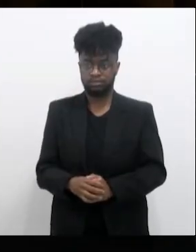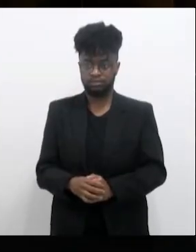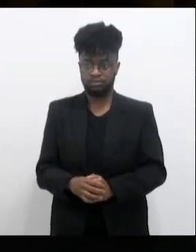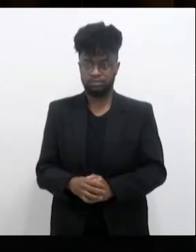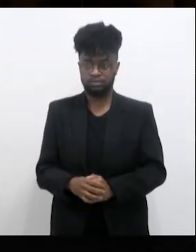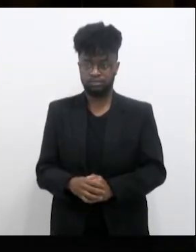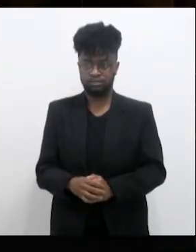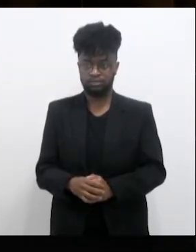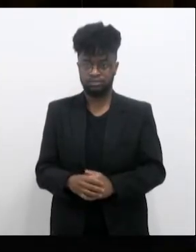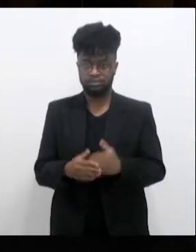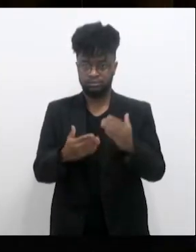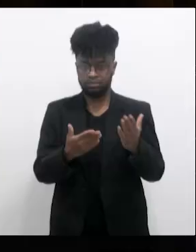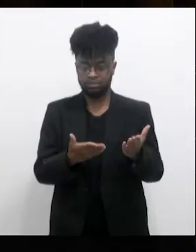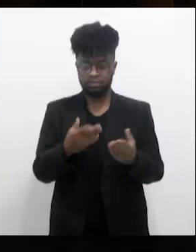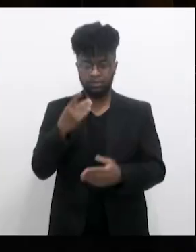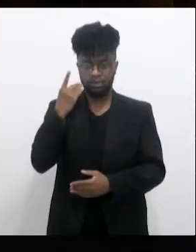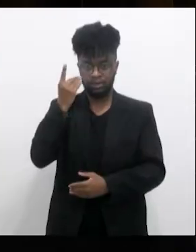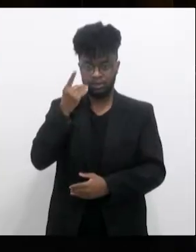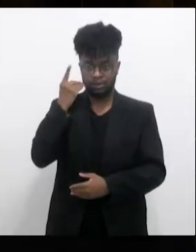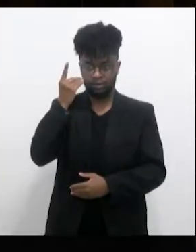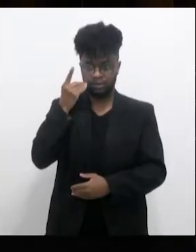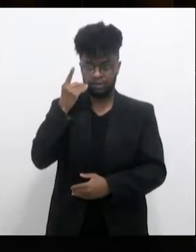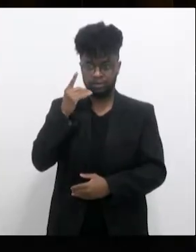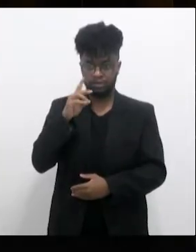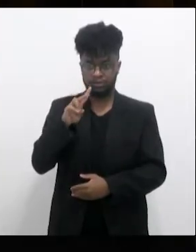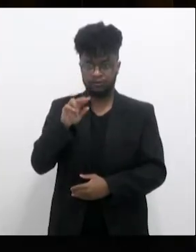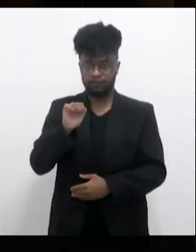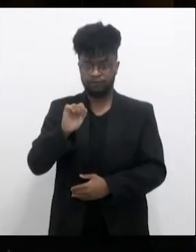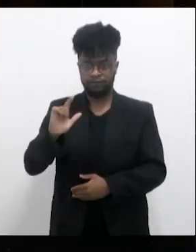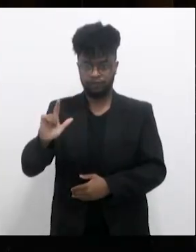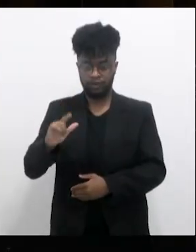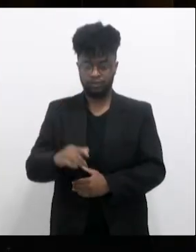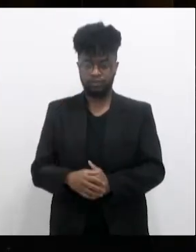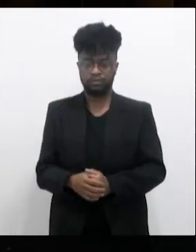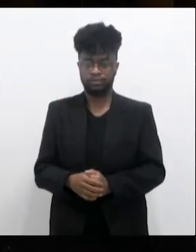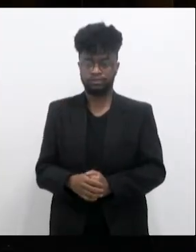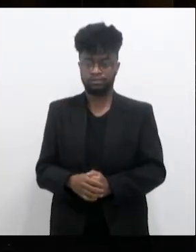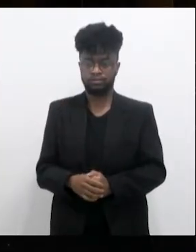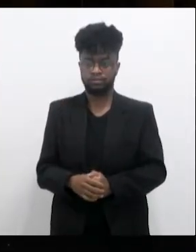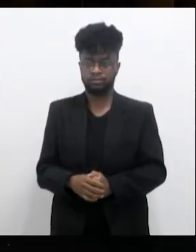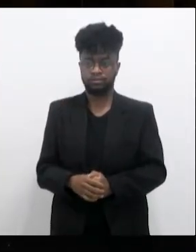senhor deputado Valda Ceasa,